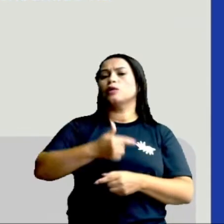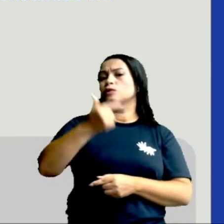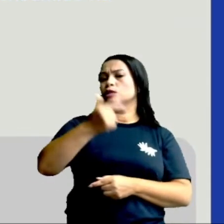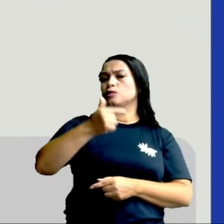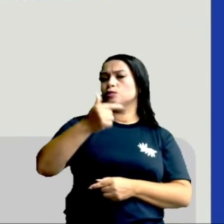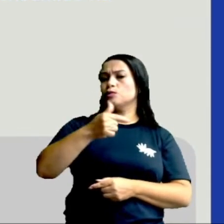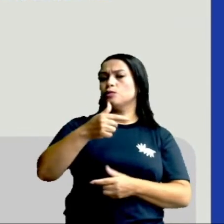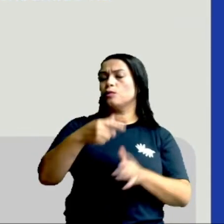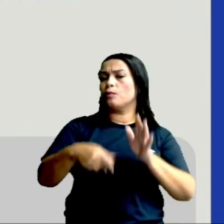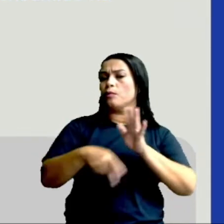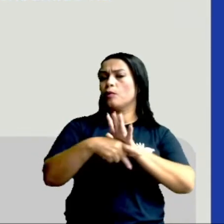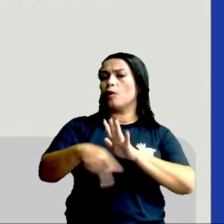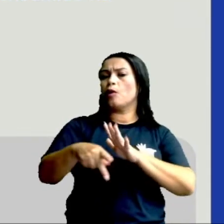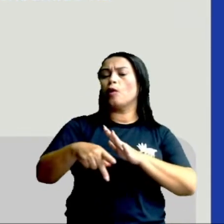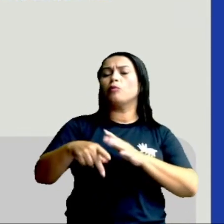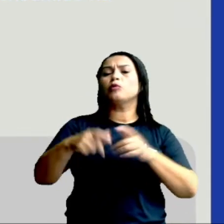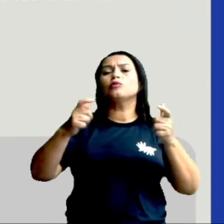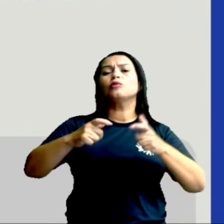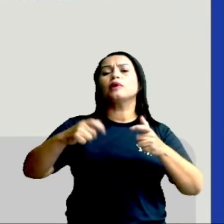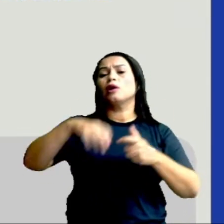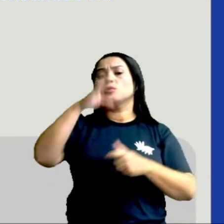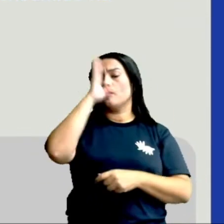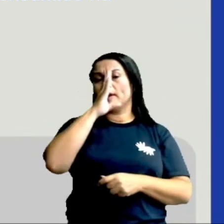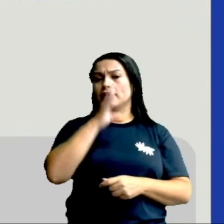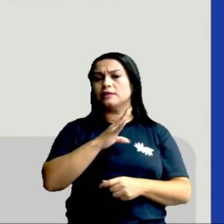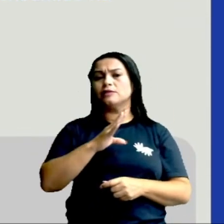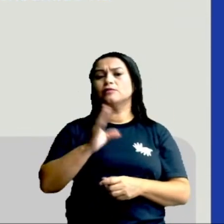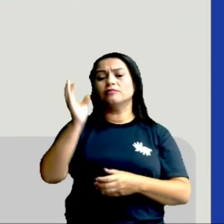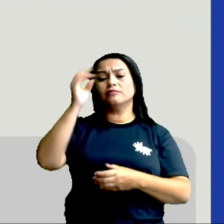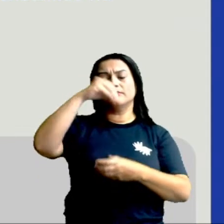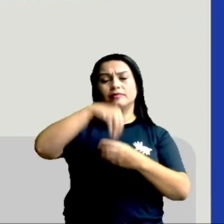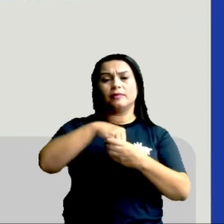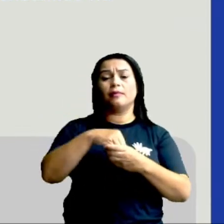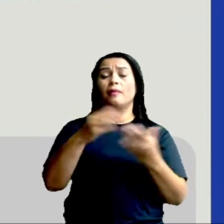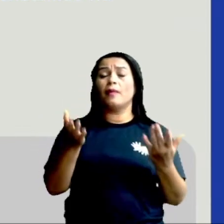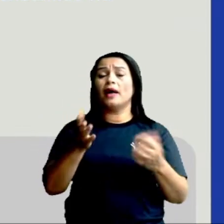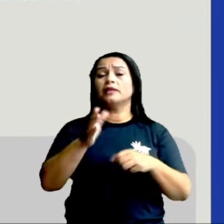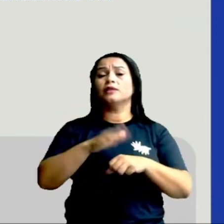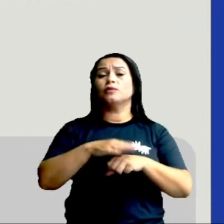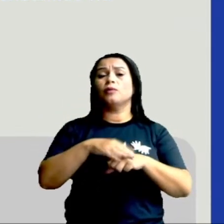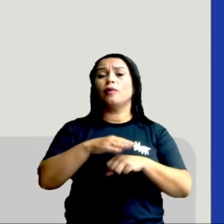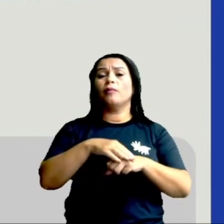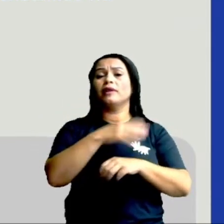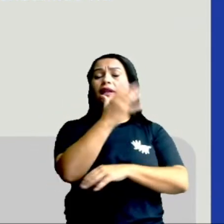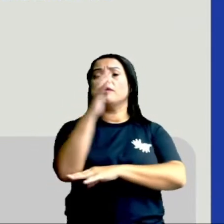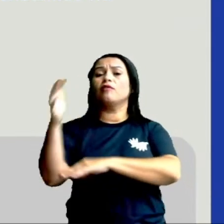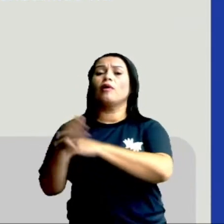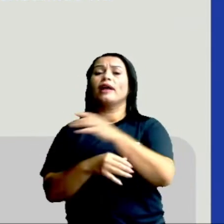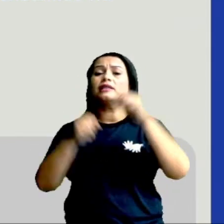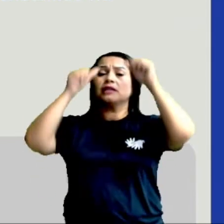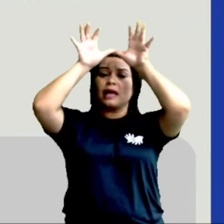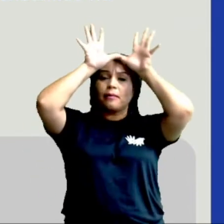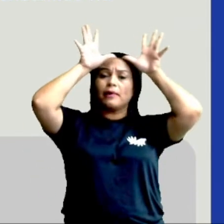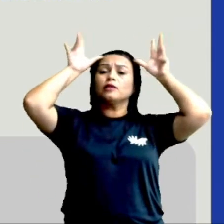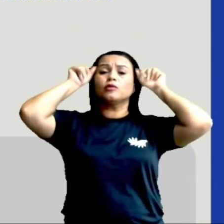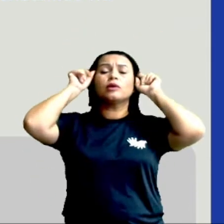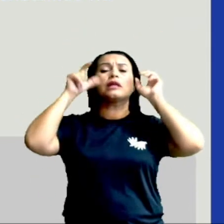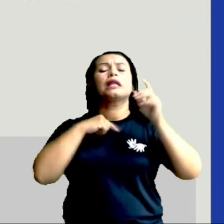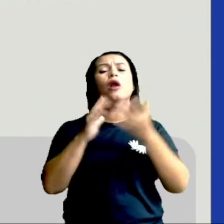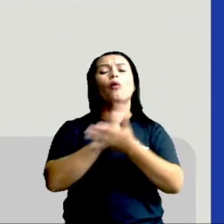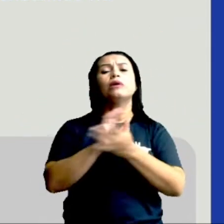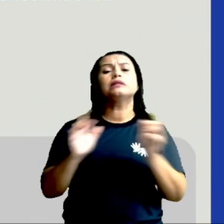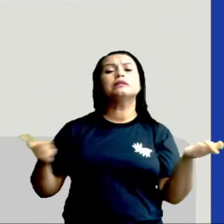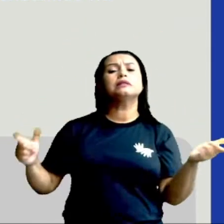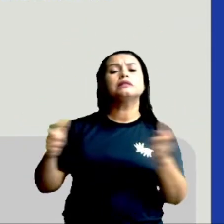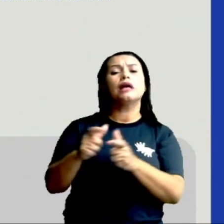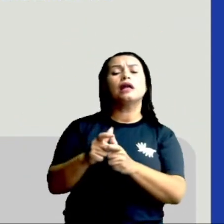brasileiro, atrás somente da floresta amazônica. Mas atualmente, boa parte de sua área foi devastada, restando menos